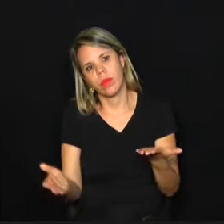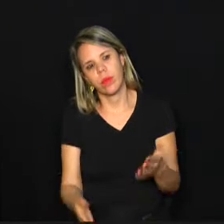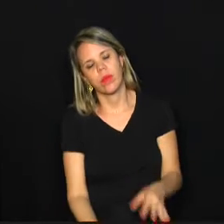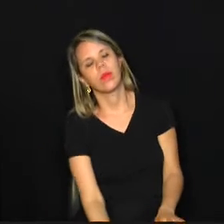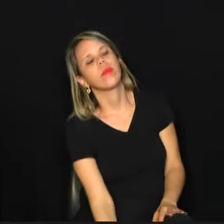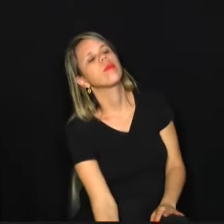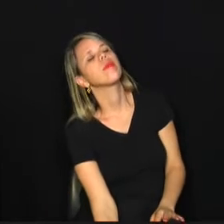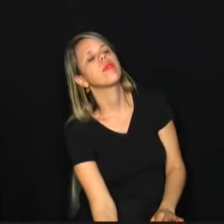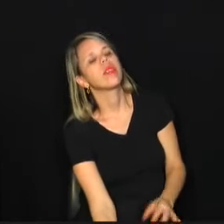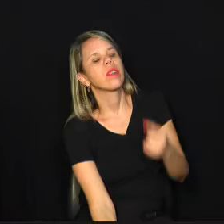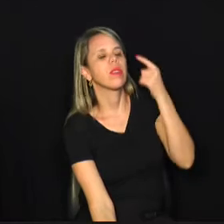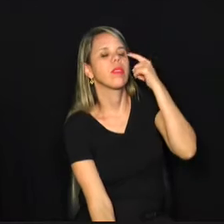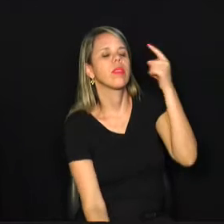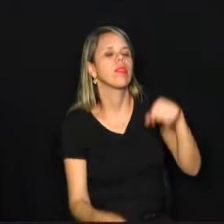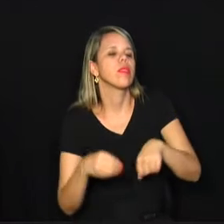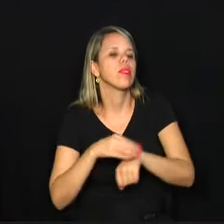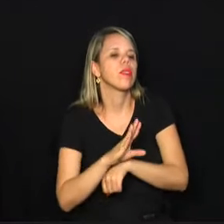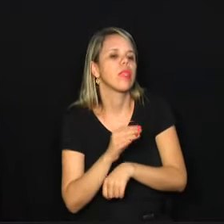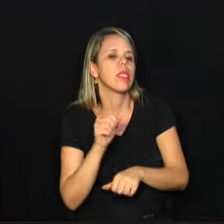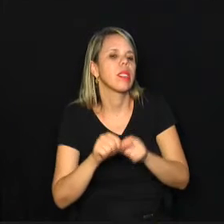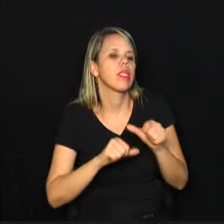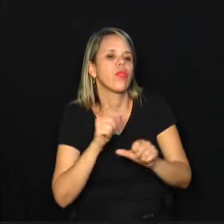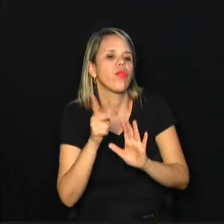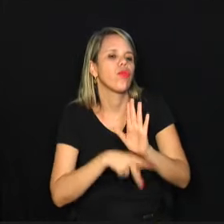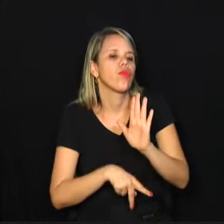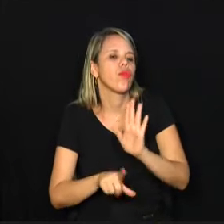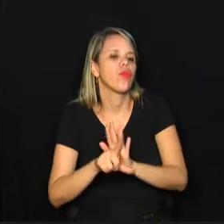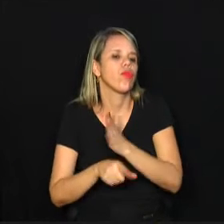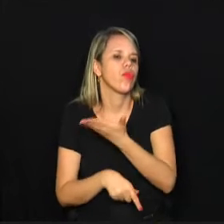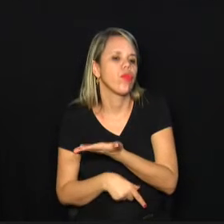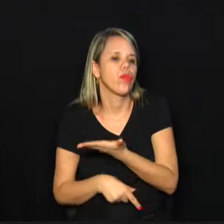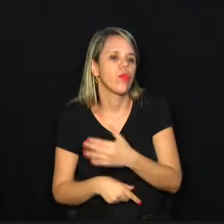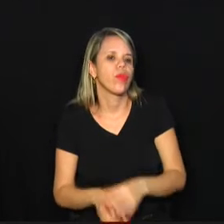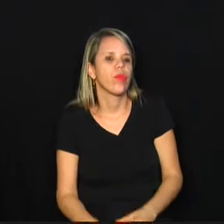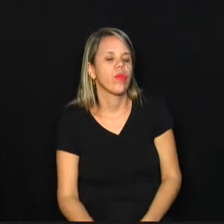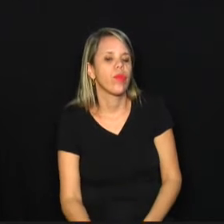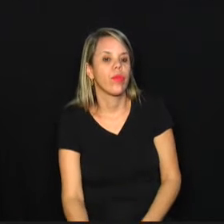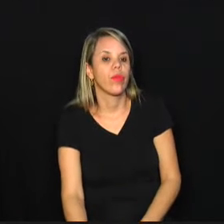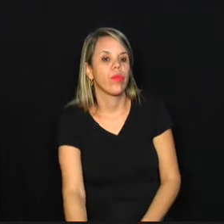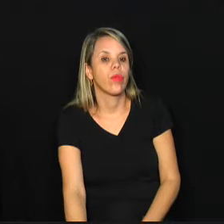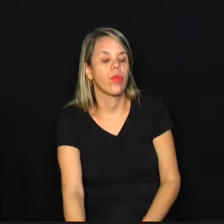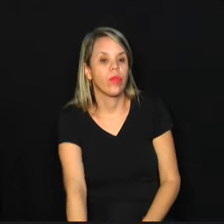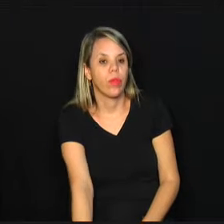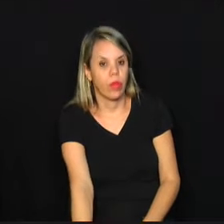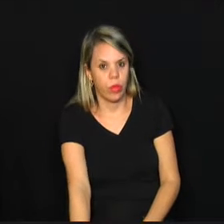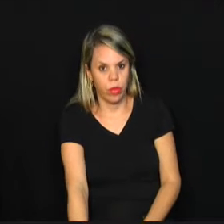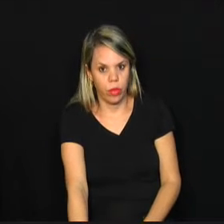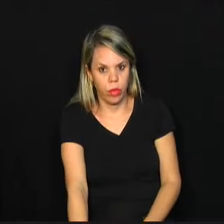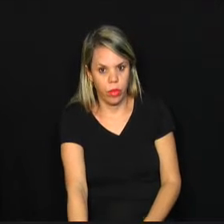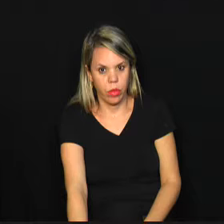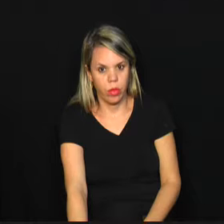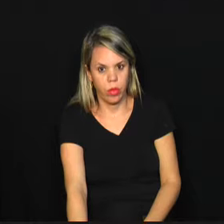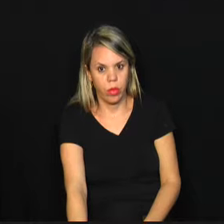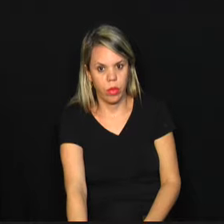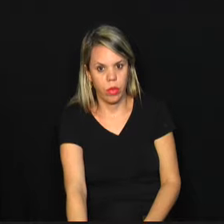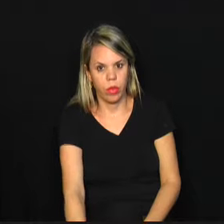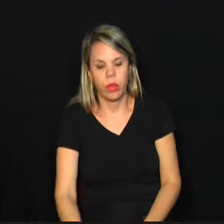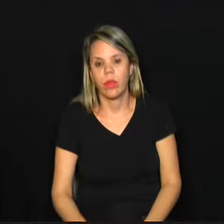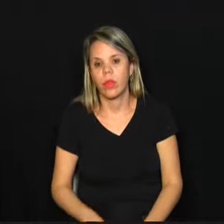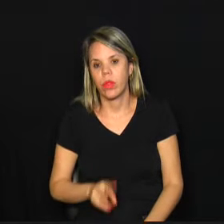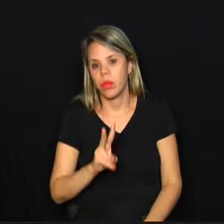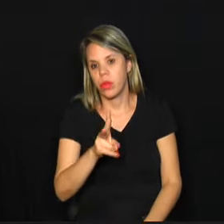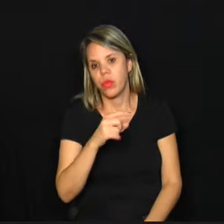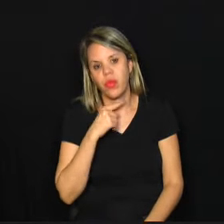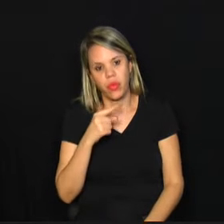e a ideia de se fazer esse projeto de lei. Próximo, por favor. E a partir daí, eu sigo, se tiver